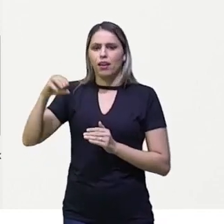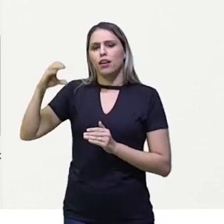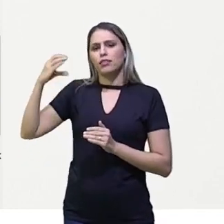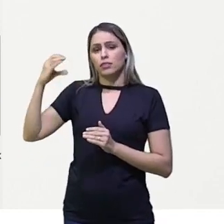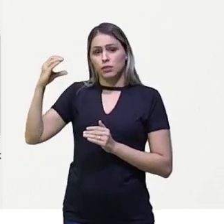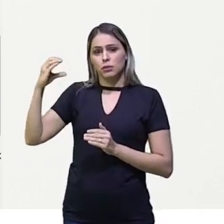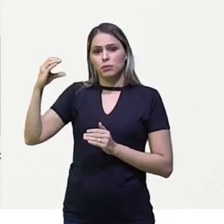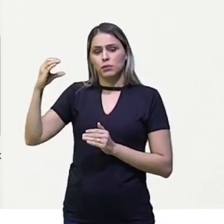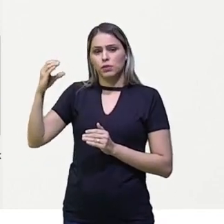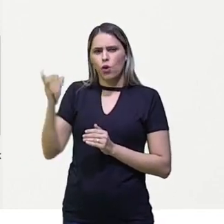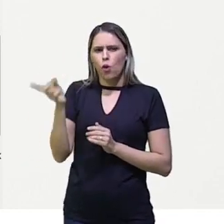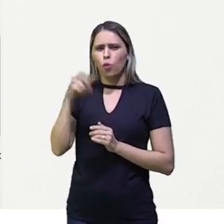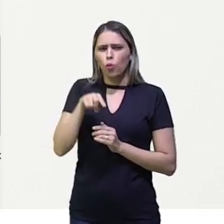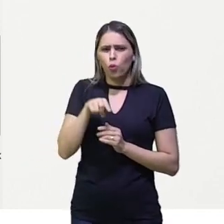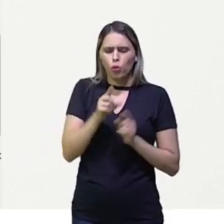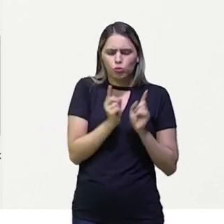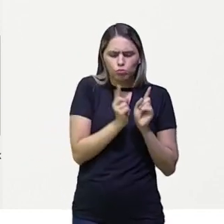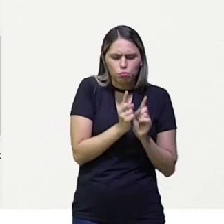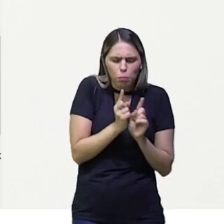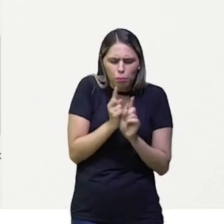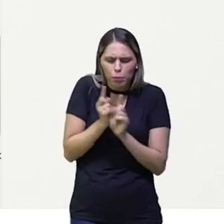Quanto?